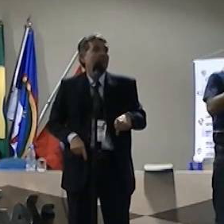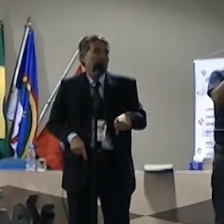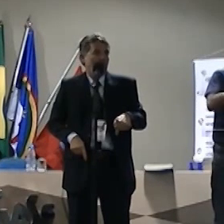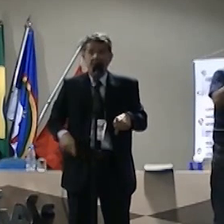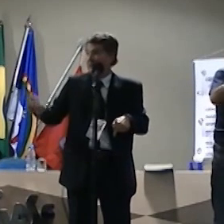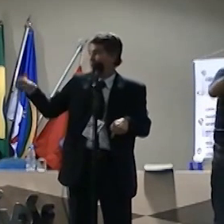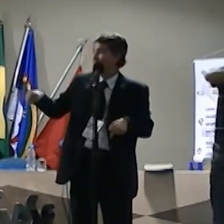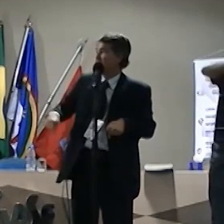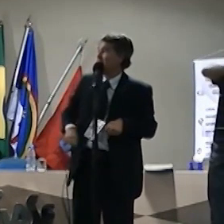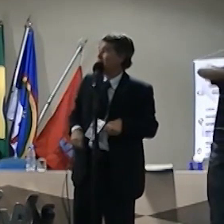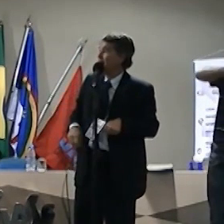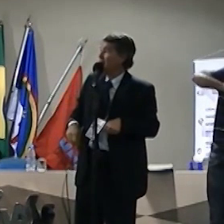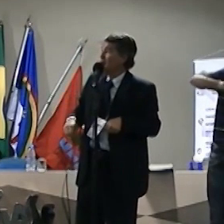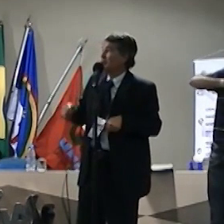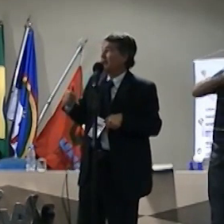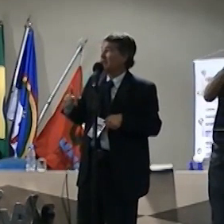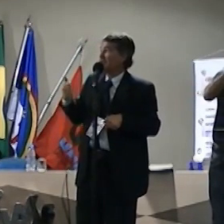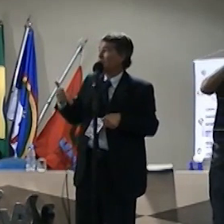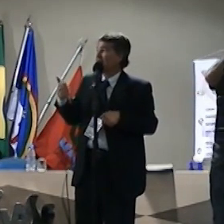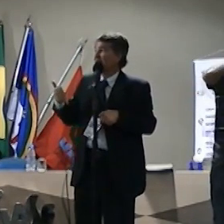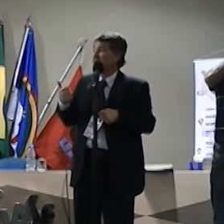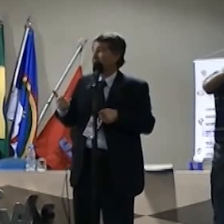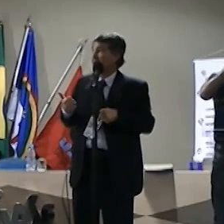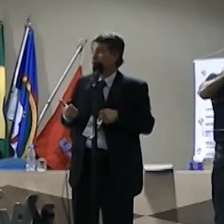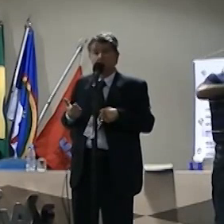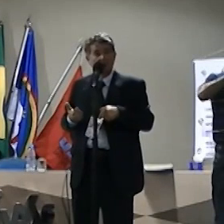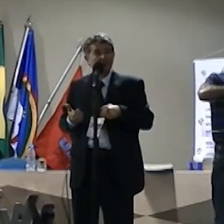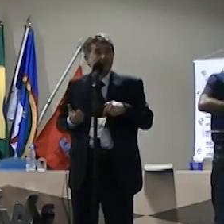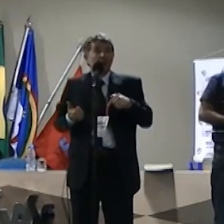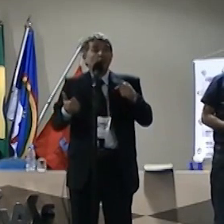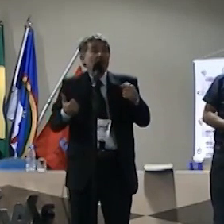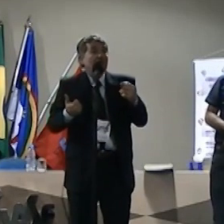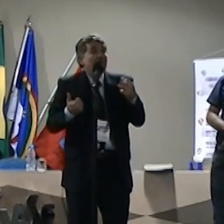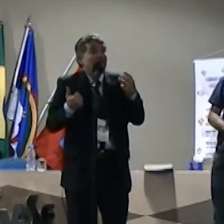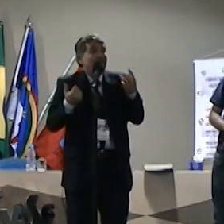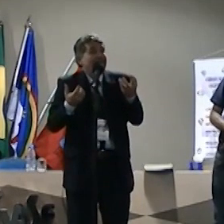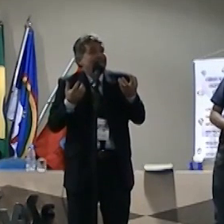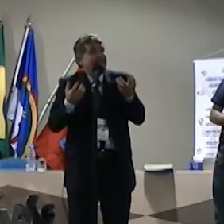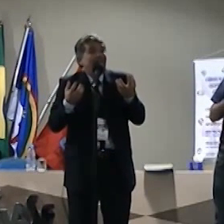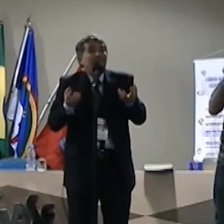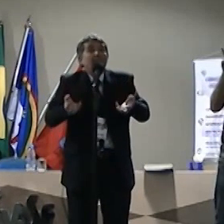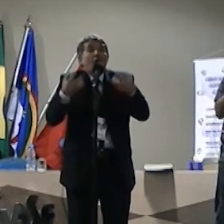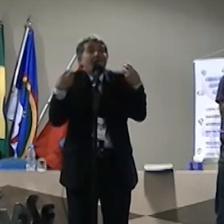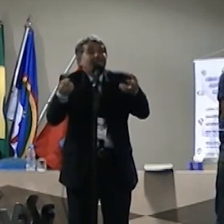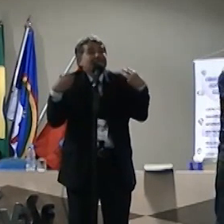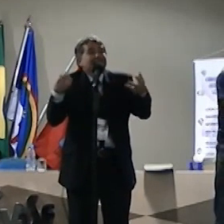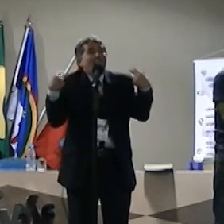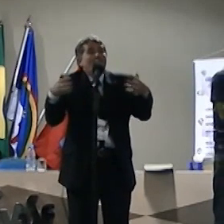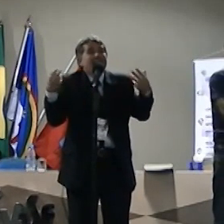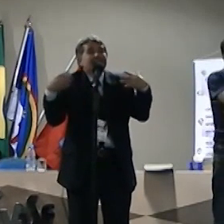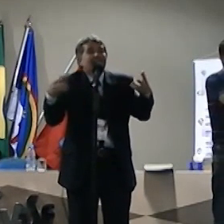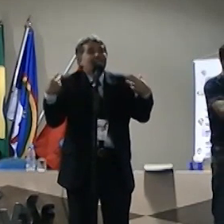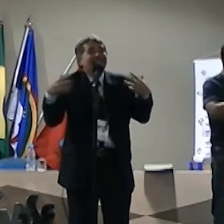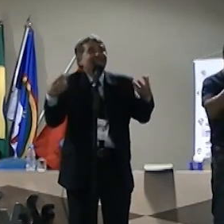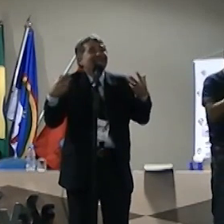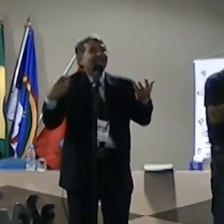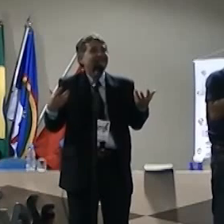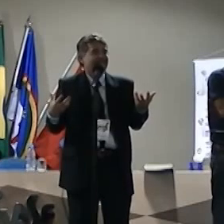aprendizagem da língua portuguesa. Pode passar. Perspectiva educativa da criança surda. Nós temos crianças